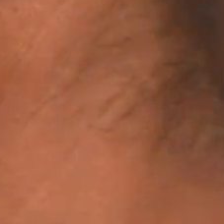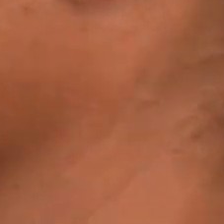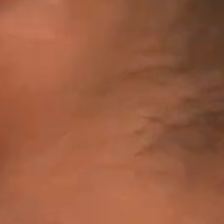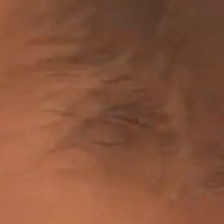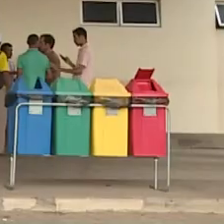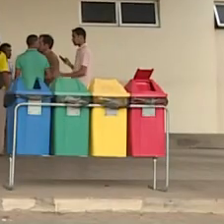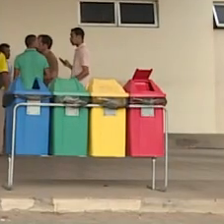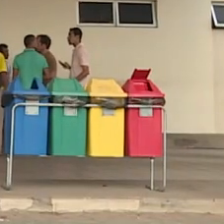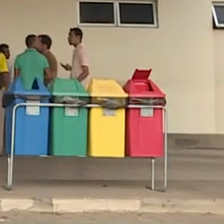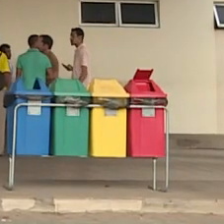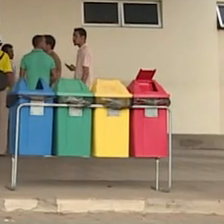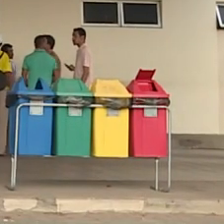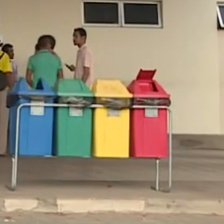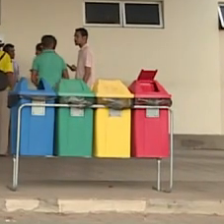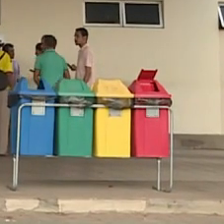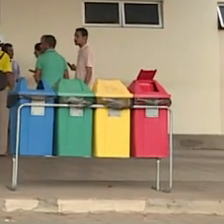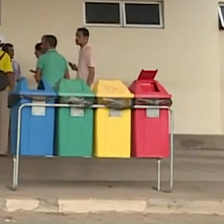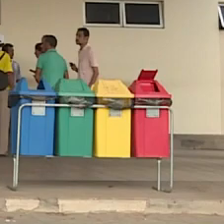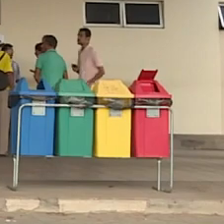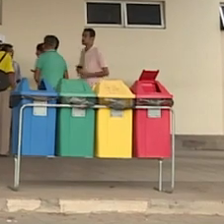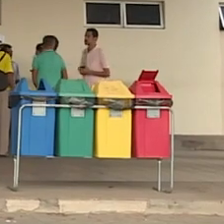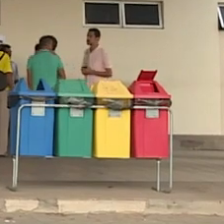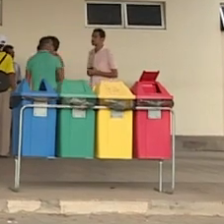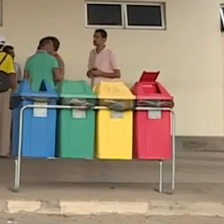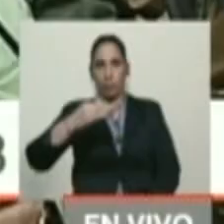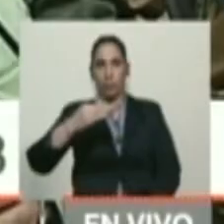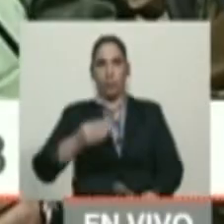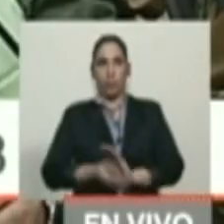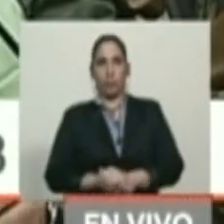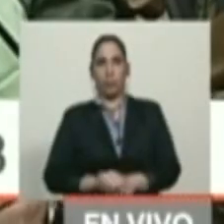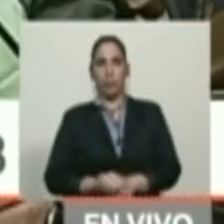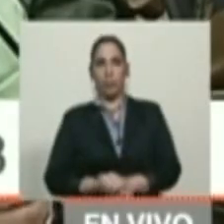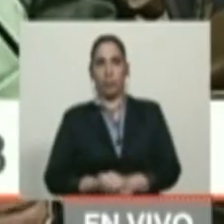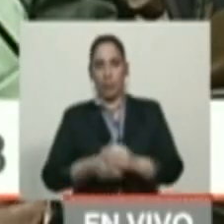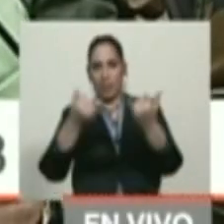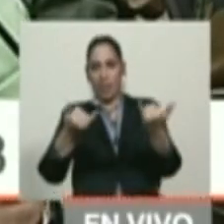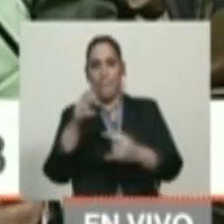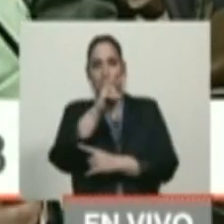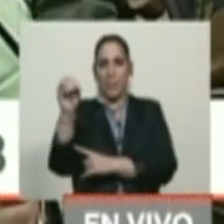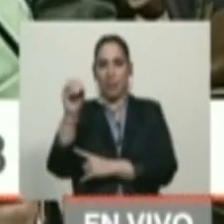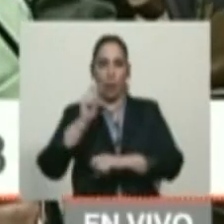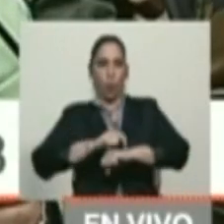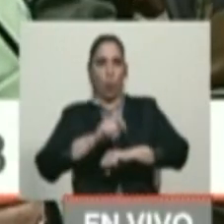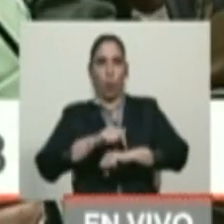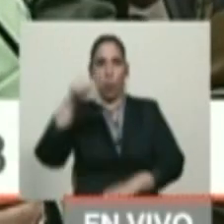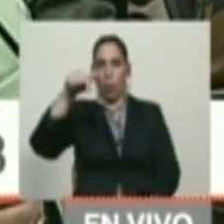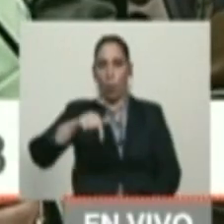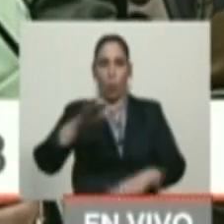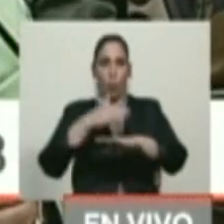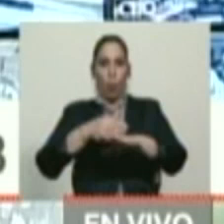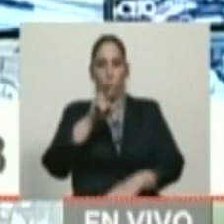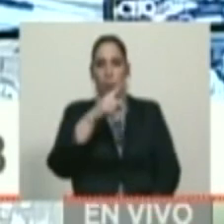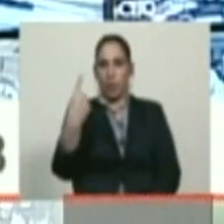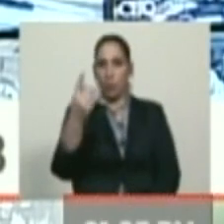comida. Na última quinta-feira, o presidente Nicolás Maduro ordenou o fechamento total da divisa com o Brasil. Ele rejeita a